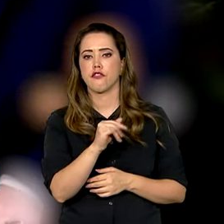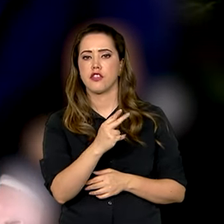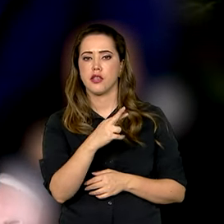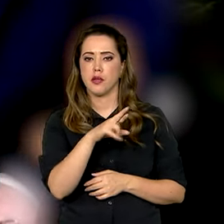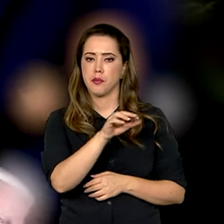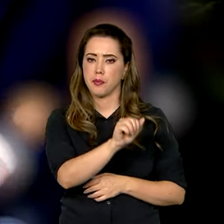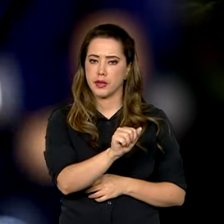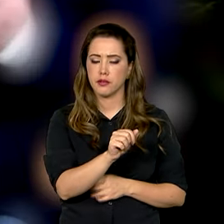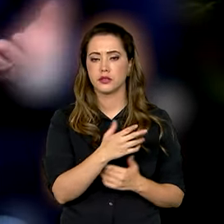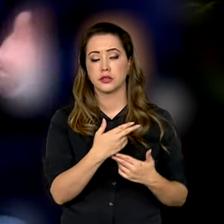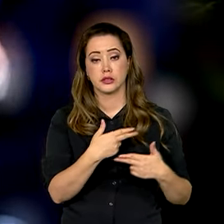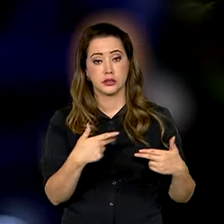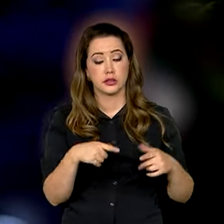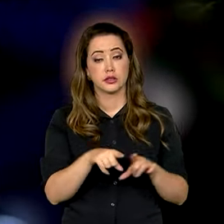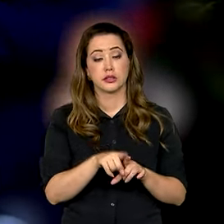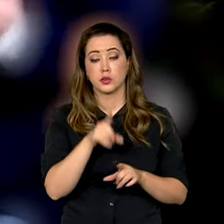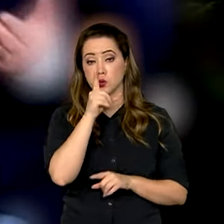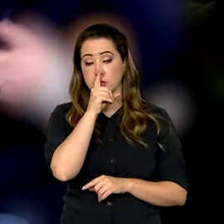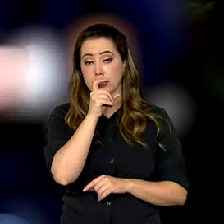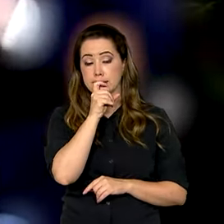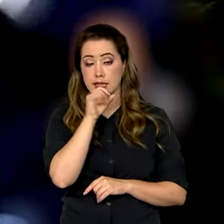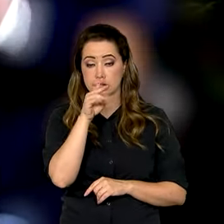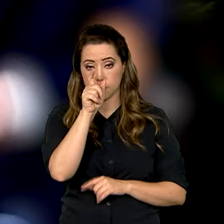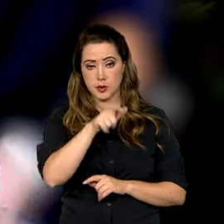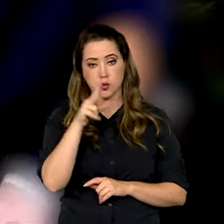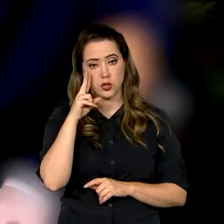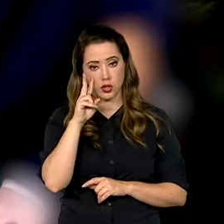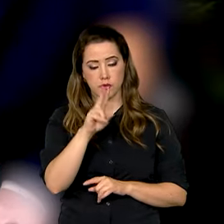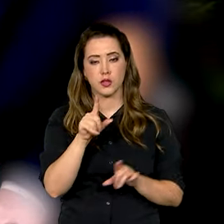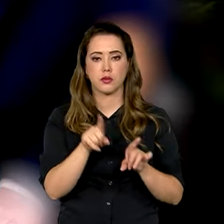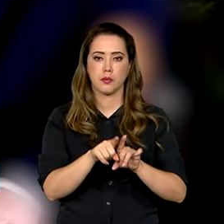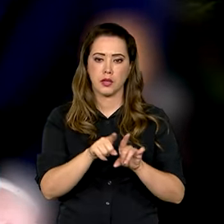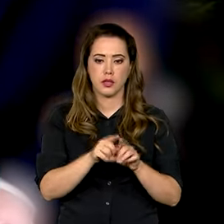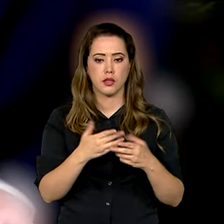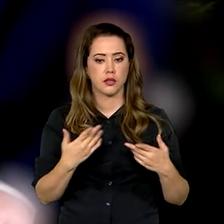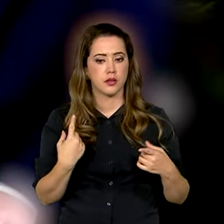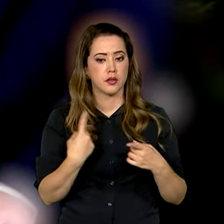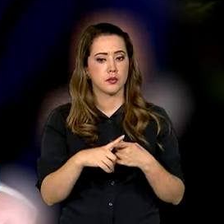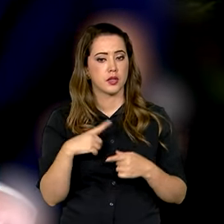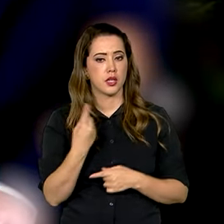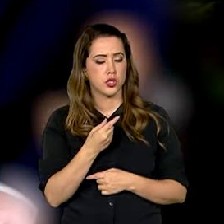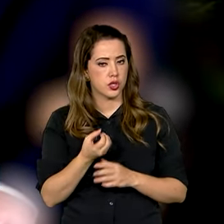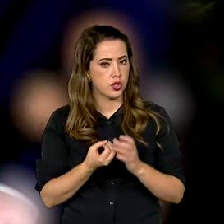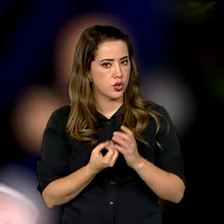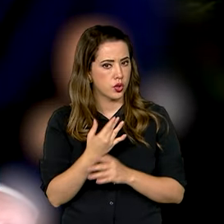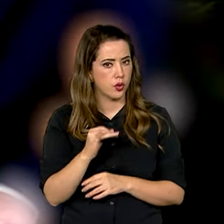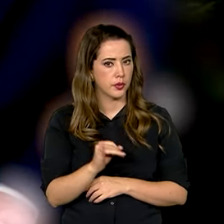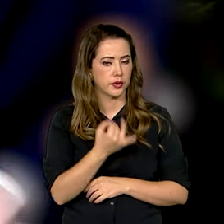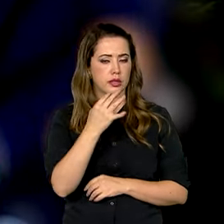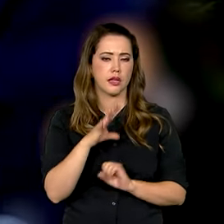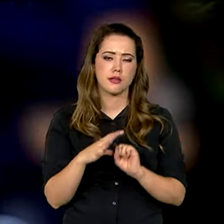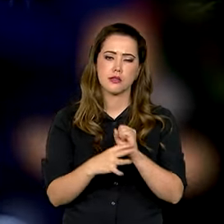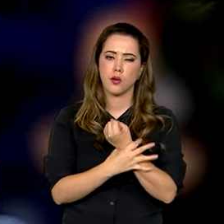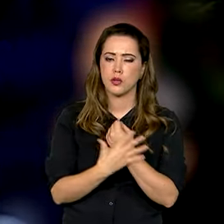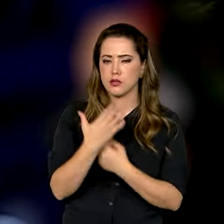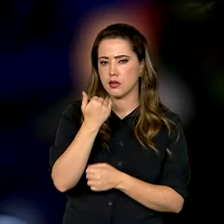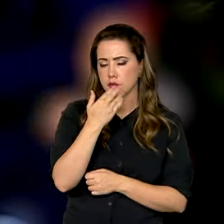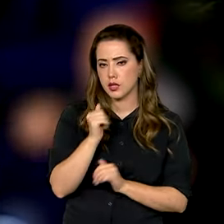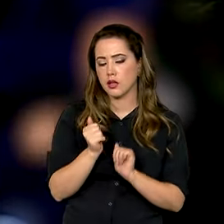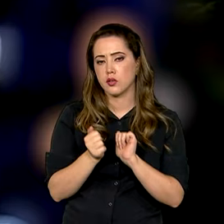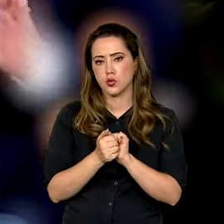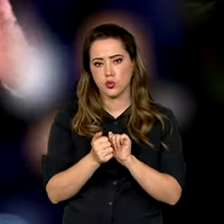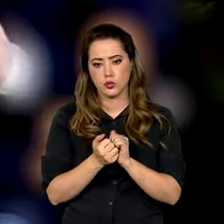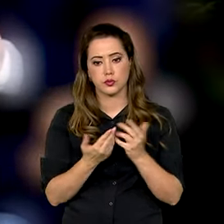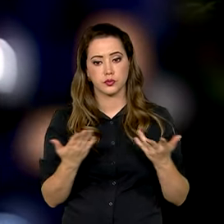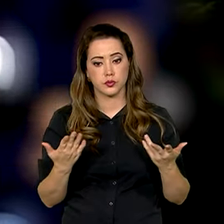pelo ministro Rui. No Catar, todo mundo viu também para o agronegócio, gerando oportunidades, segurança alimentar com os Emirados